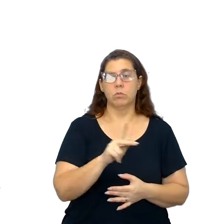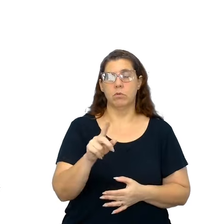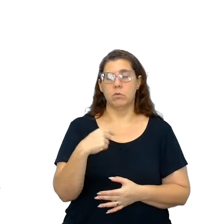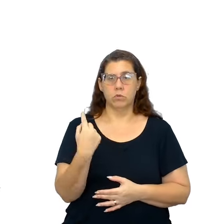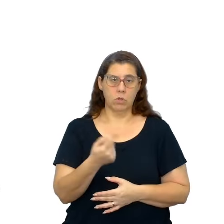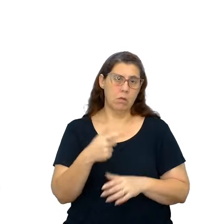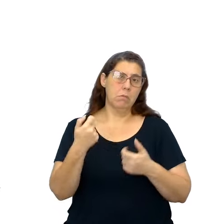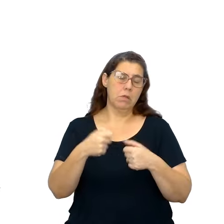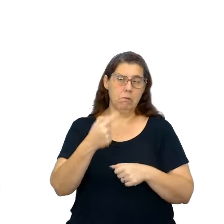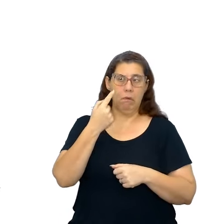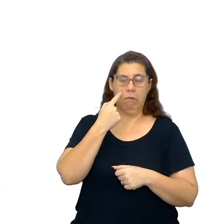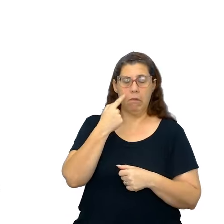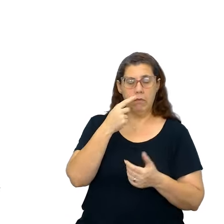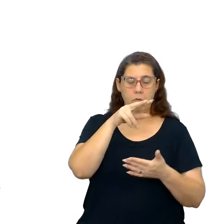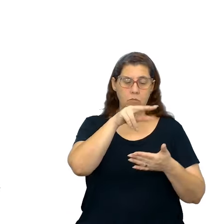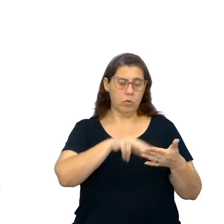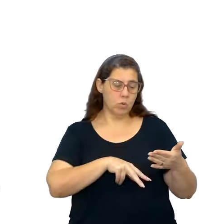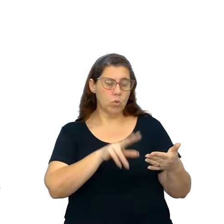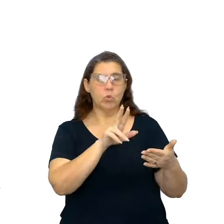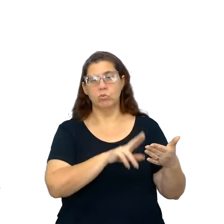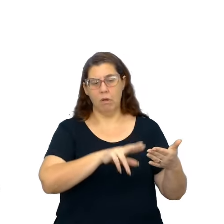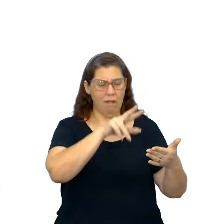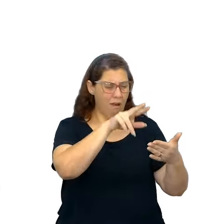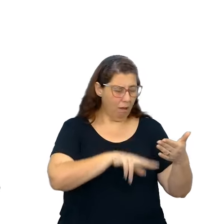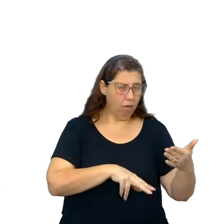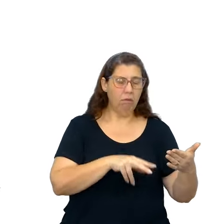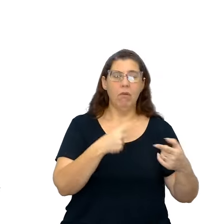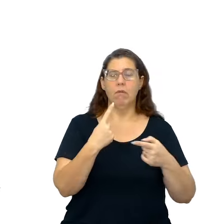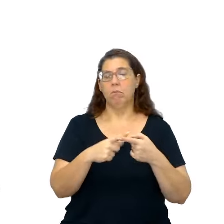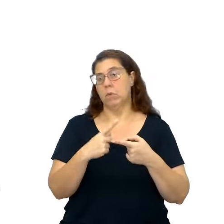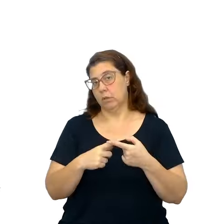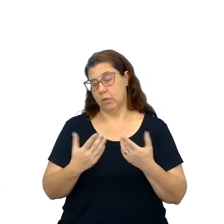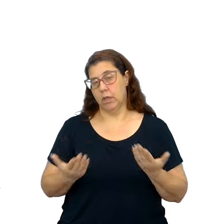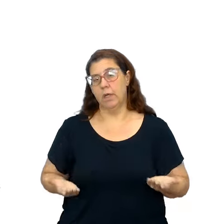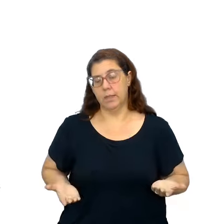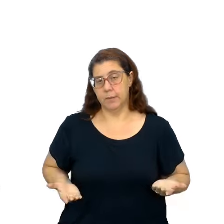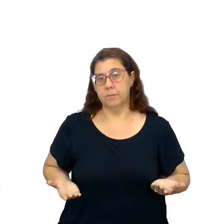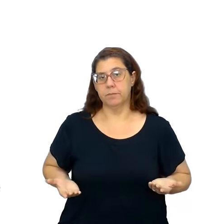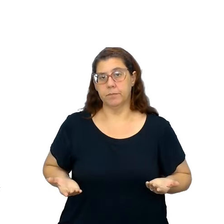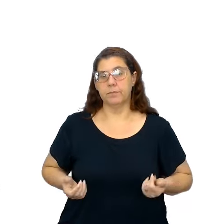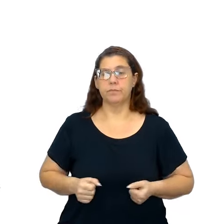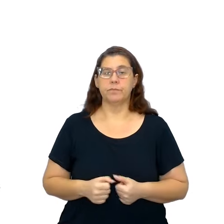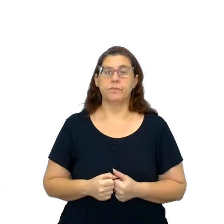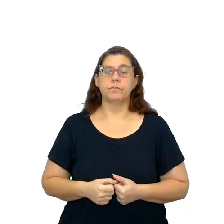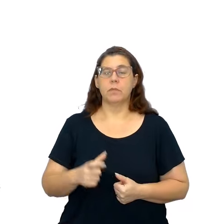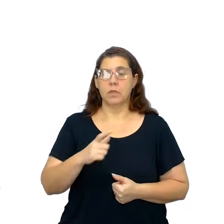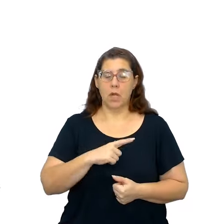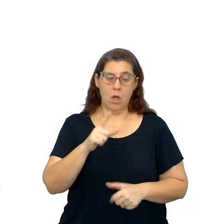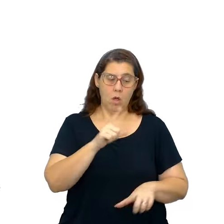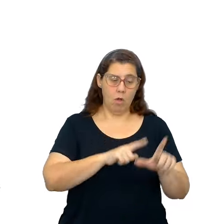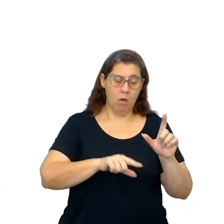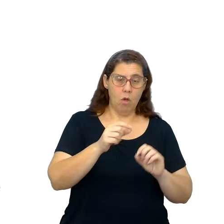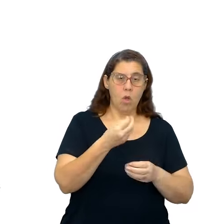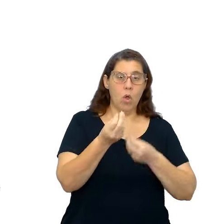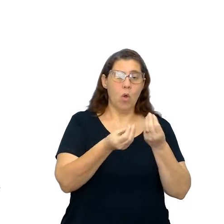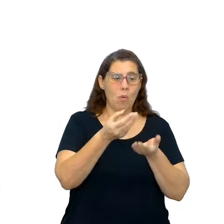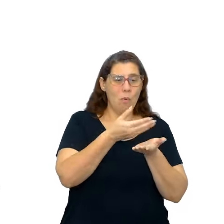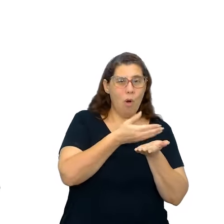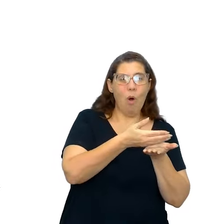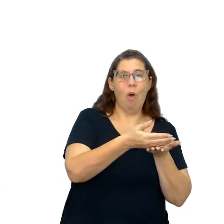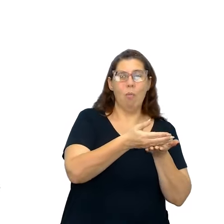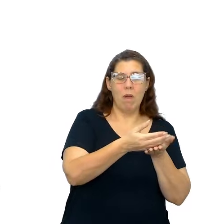deve ir lá, utilizar e dar uma lida, porque, né, Valdir e Silene, tem opções de como começar